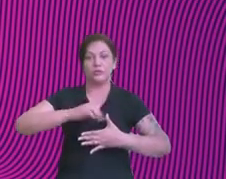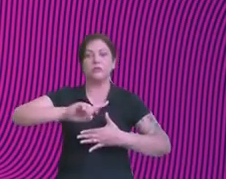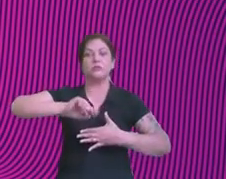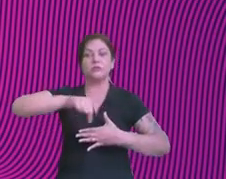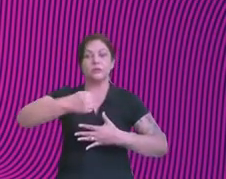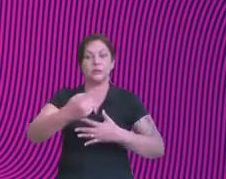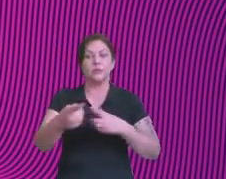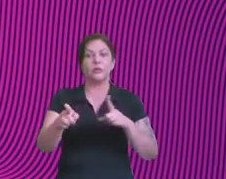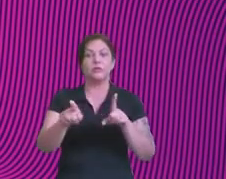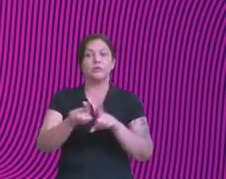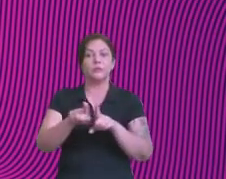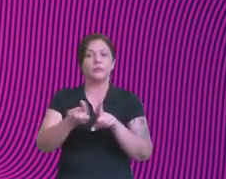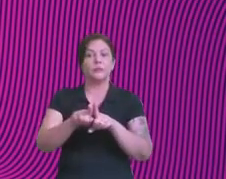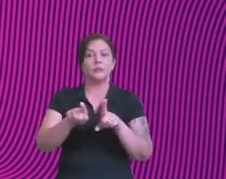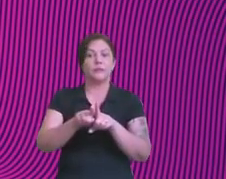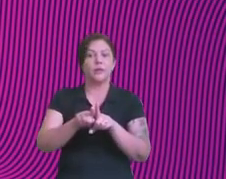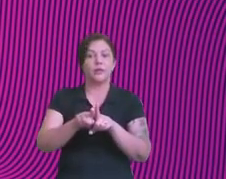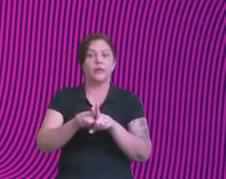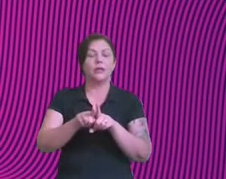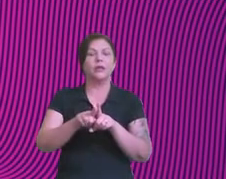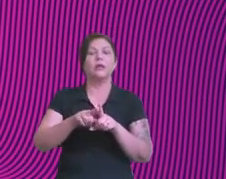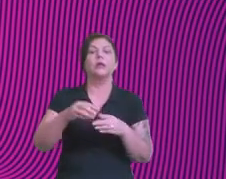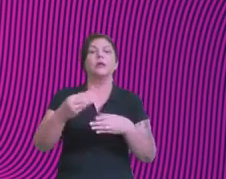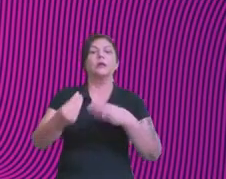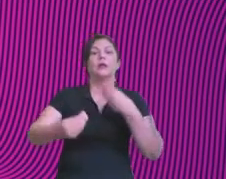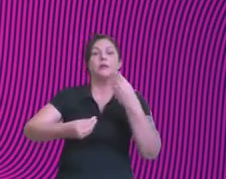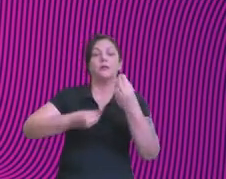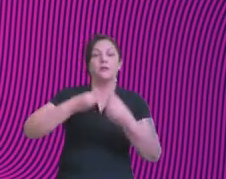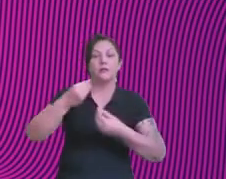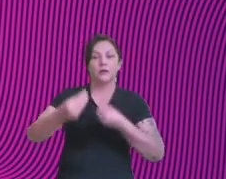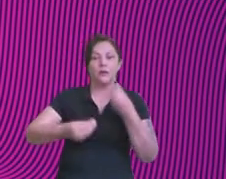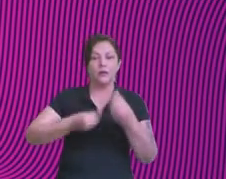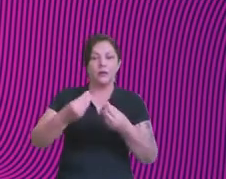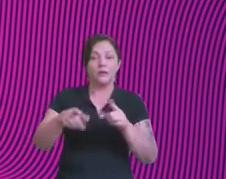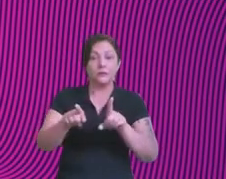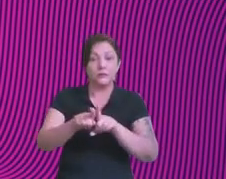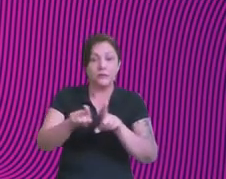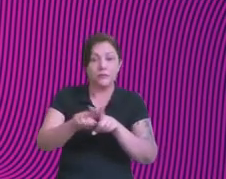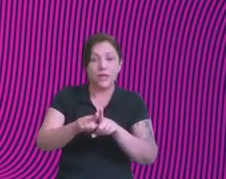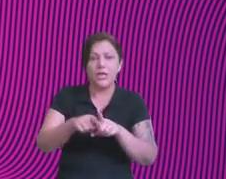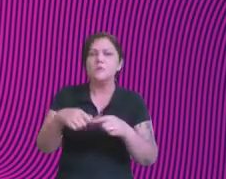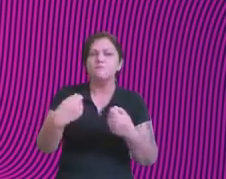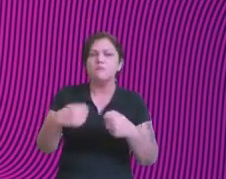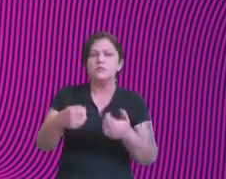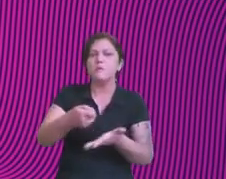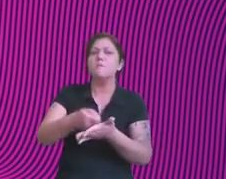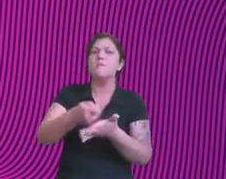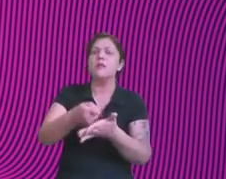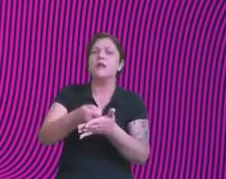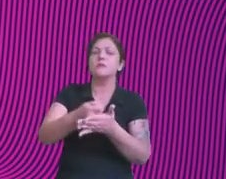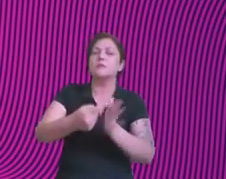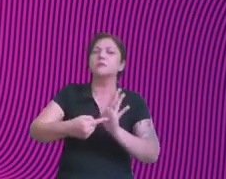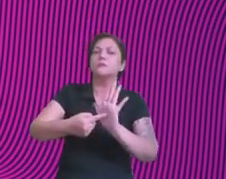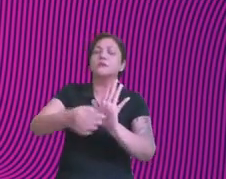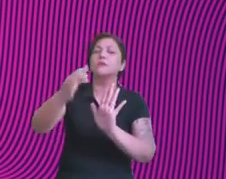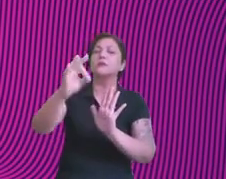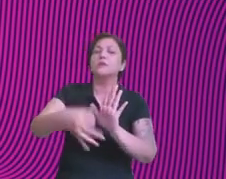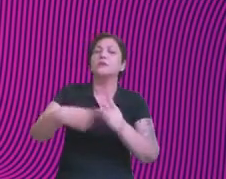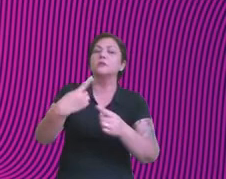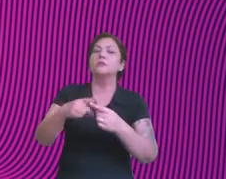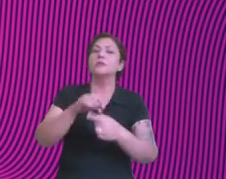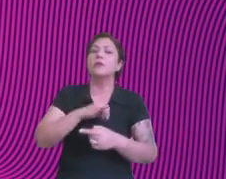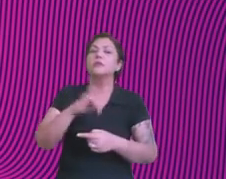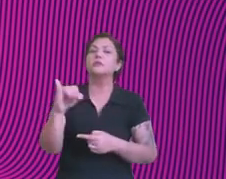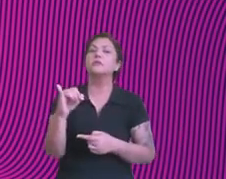Então, assim, a gente tem a obrigação de referir essa lesão e, mais do que isso, referir a nossa dúvida em relação a ela